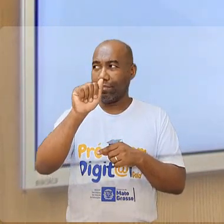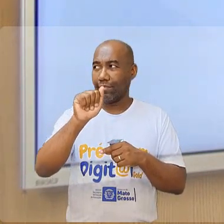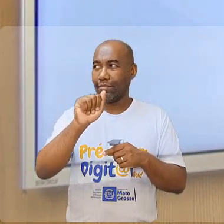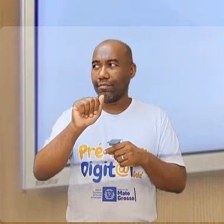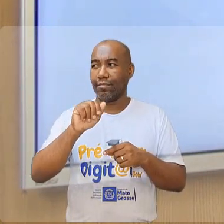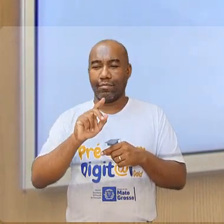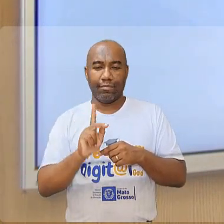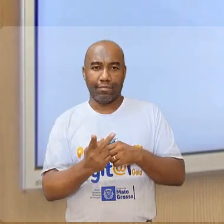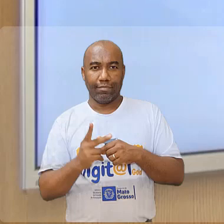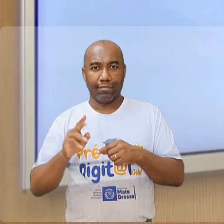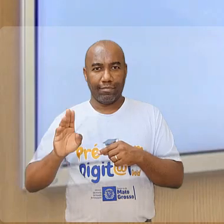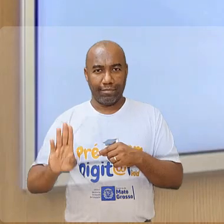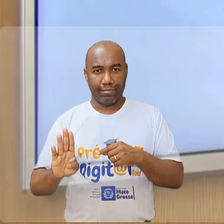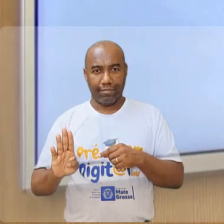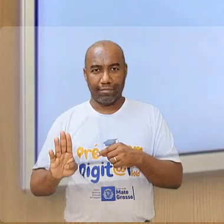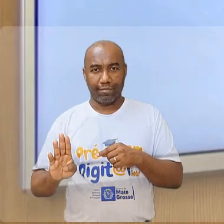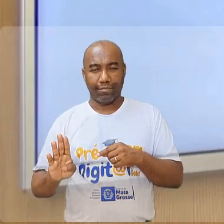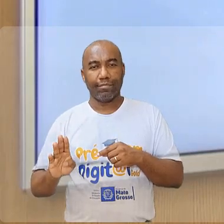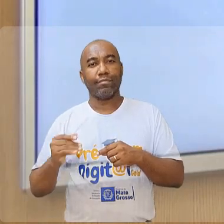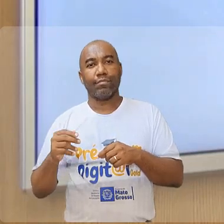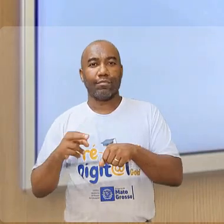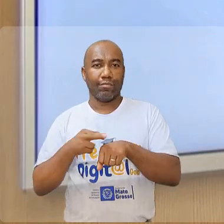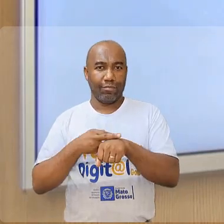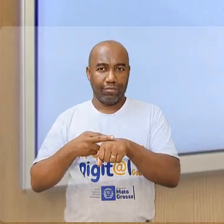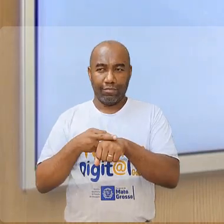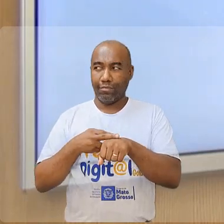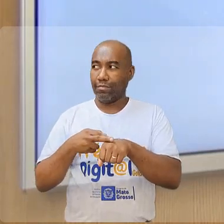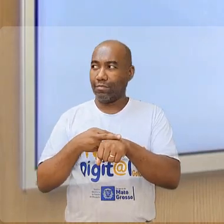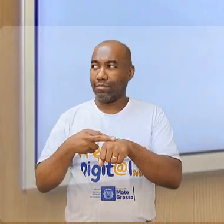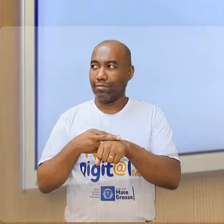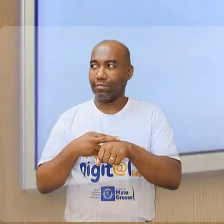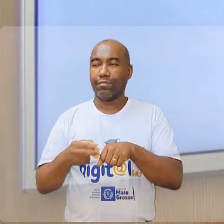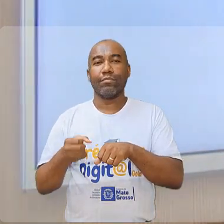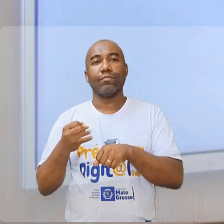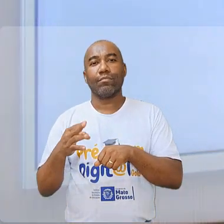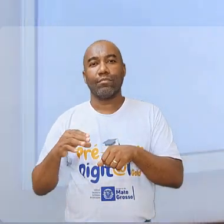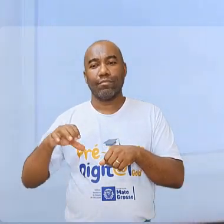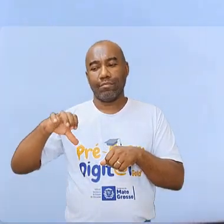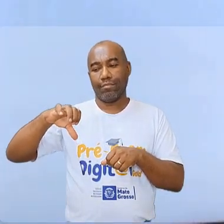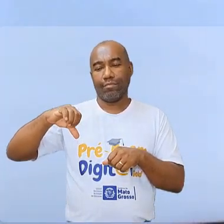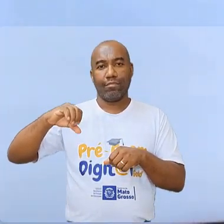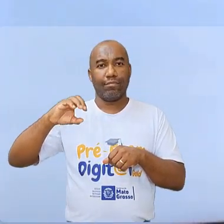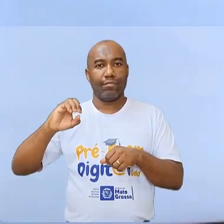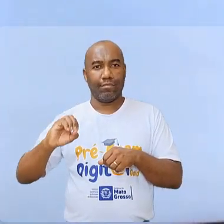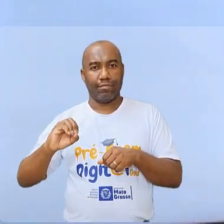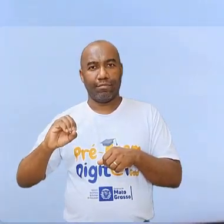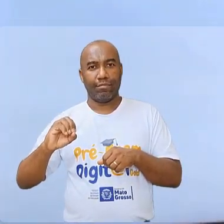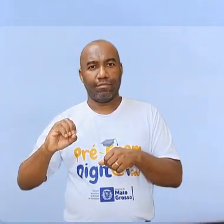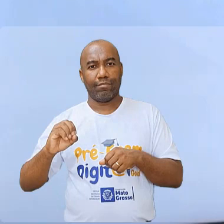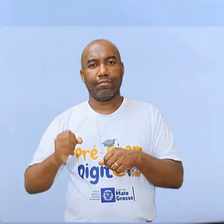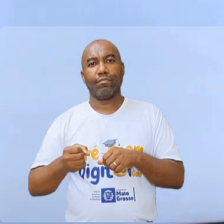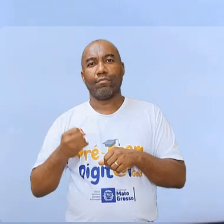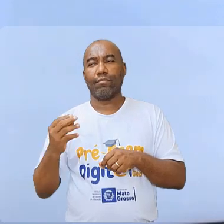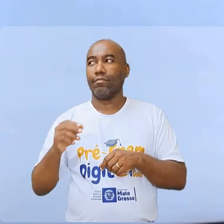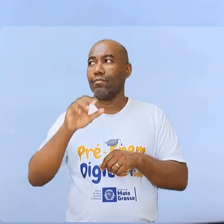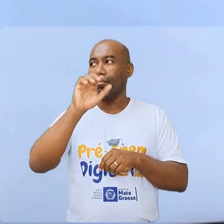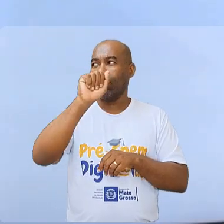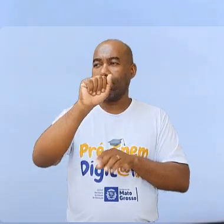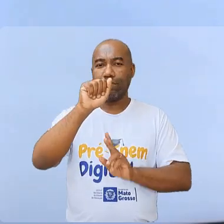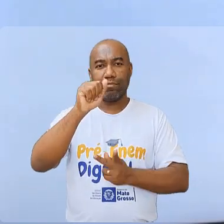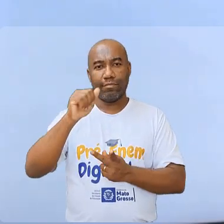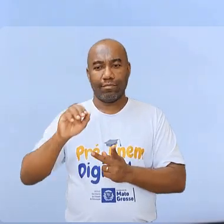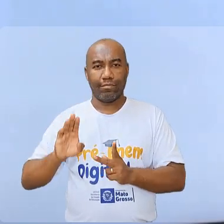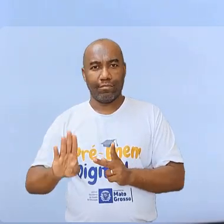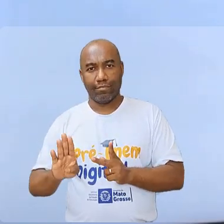HB eu tenho que o bebê roxo eu tenho que olhar é de 90 então o ângulo Zinho pequenininho